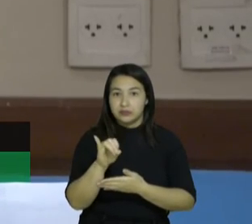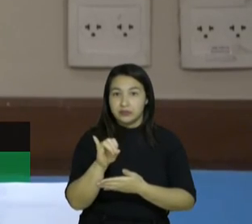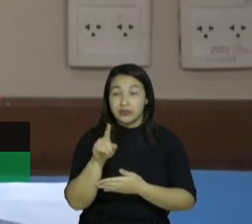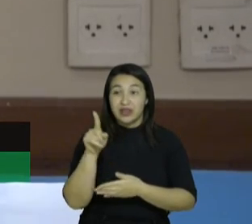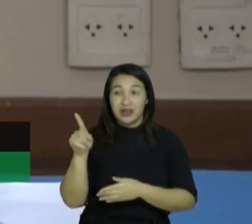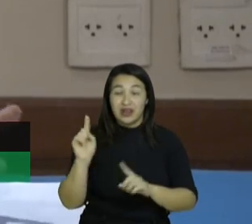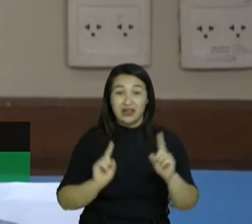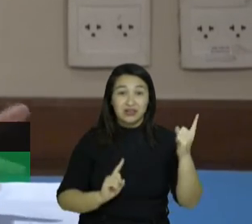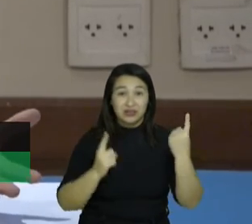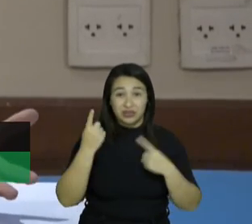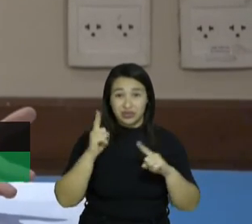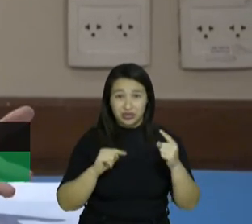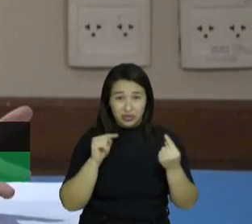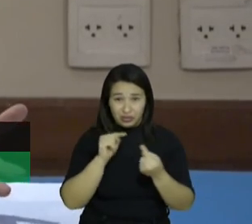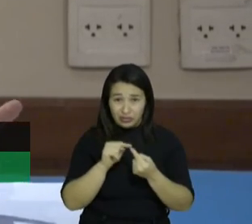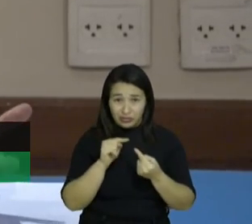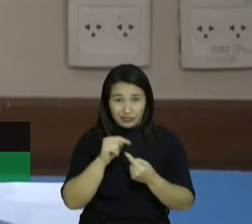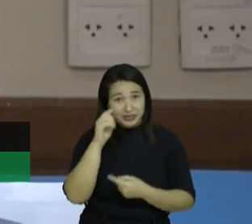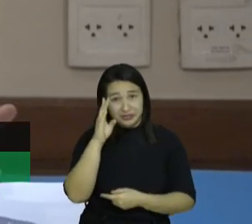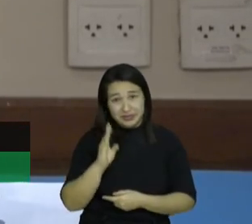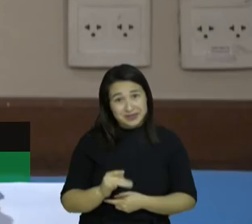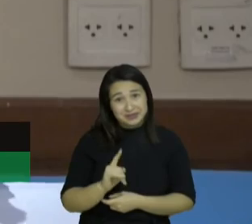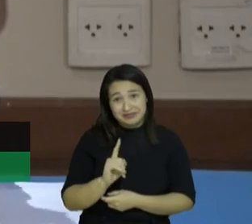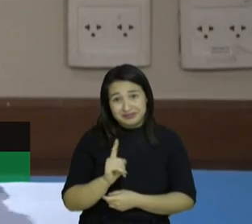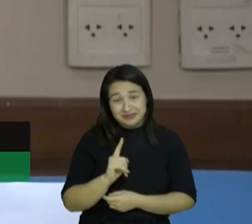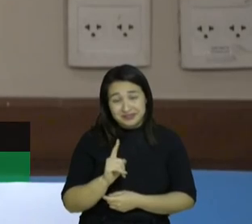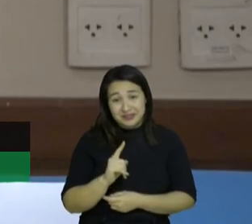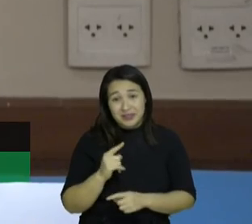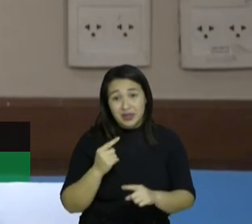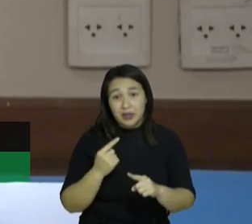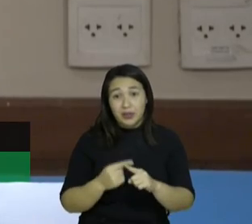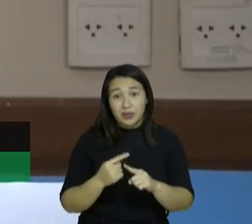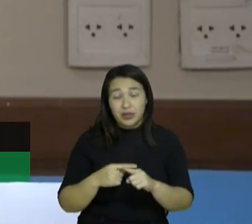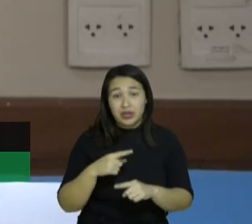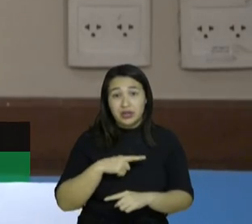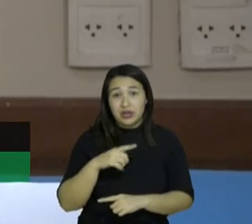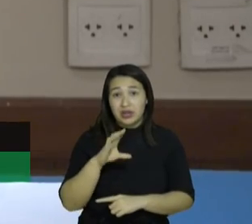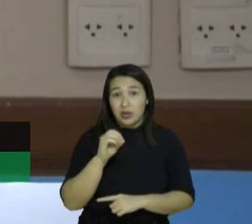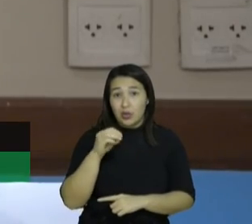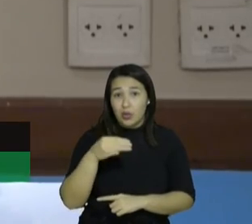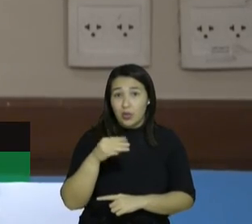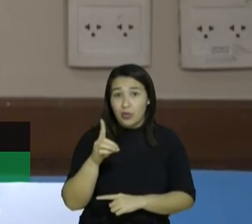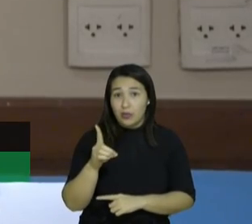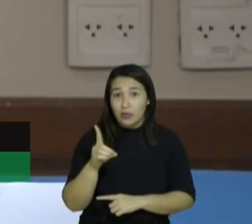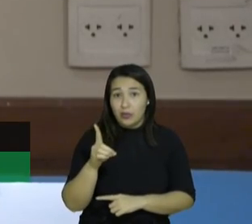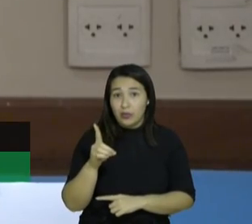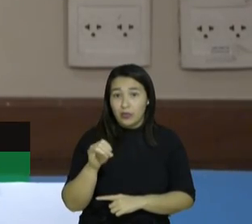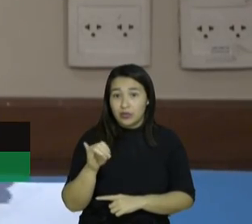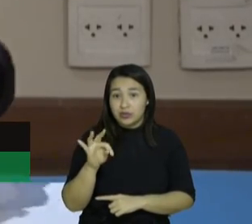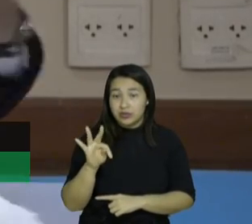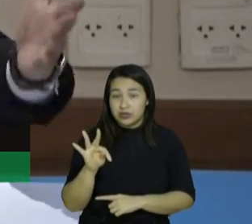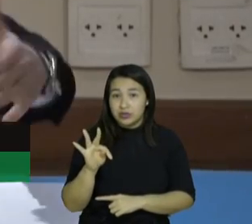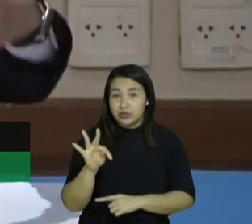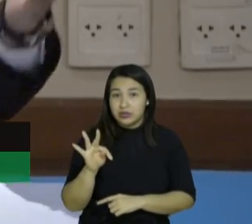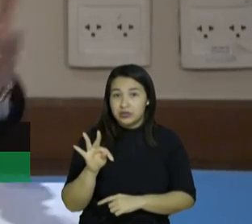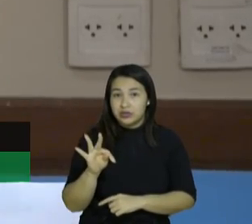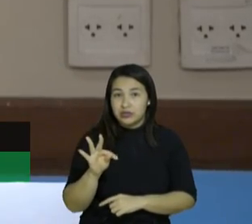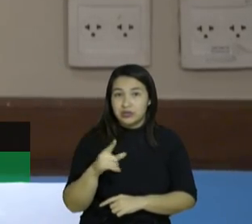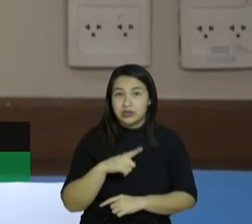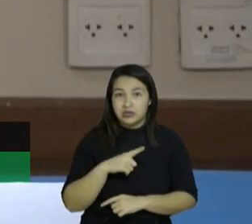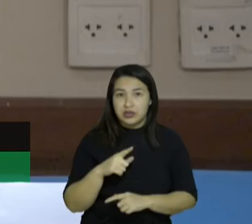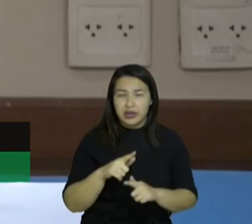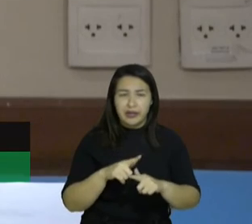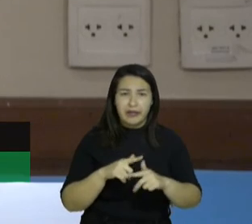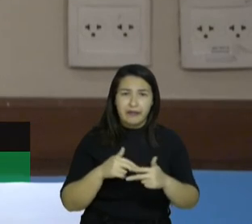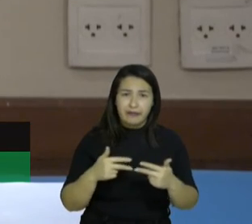temos 70 e pouco por da nossa pauta exportadora baseada numa commodity que é que são a que são os minérios e